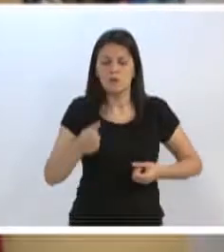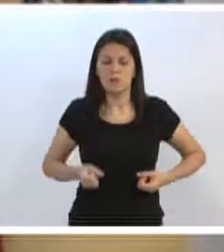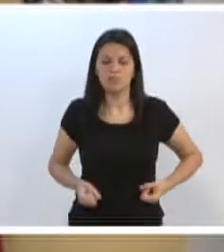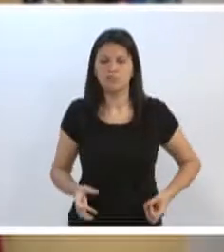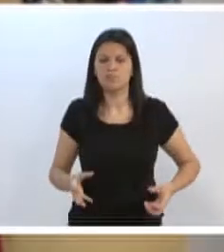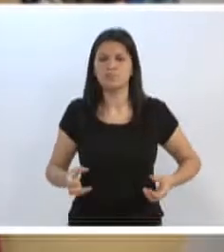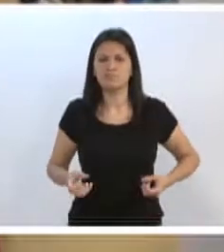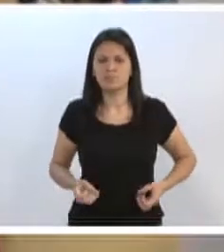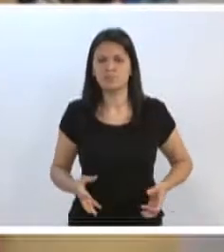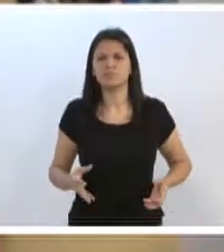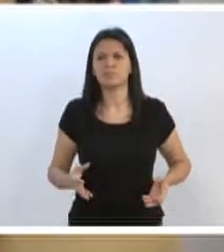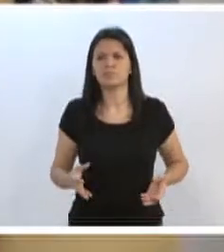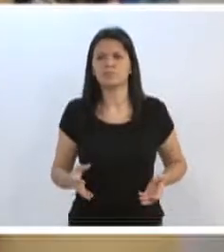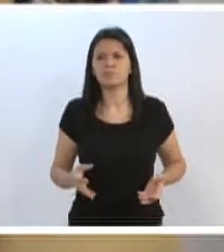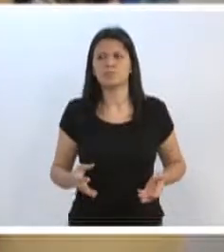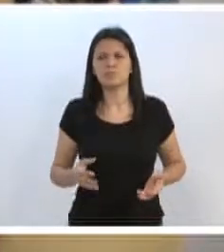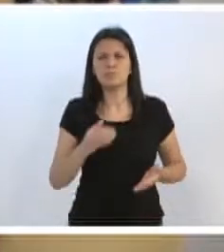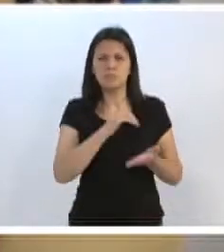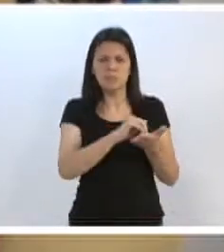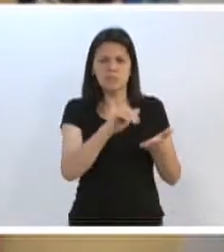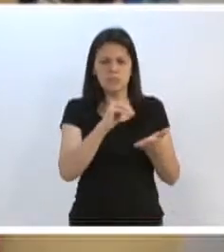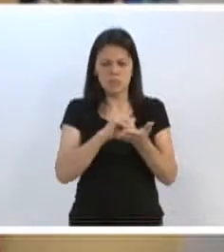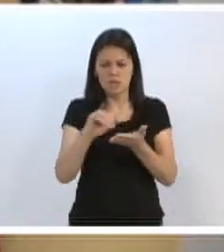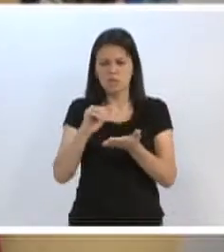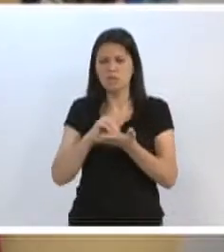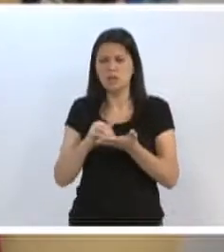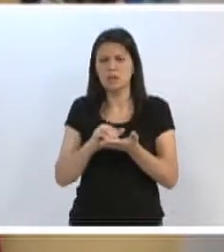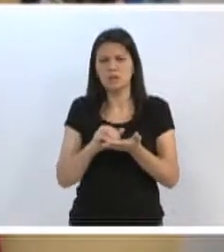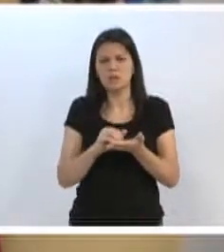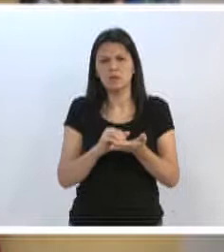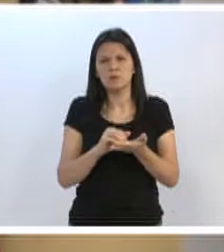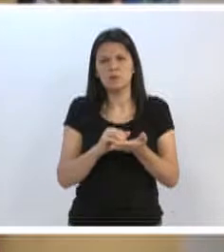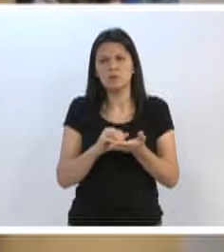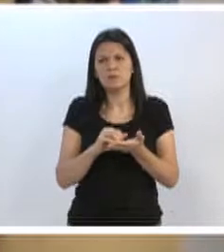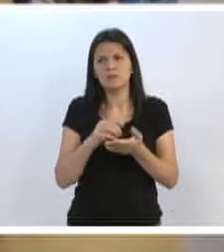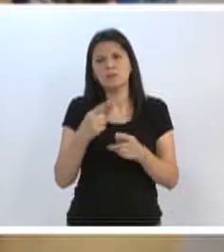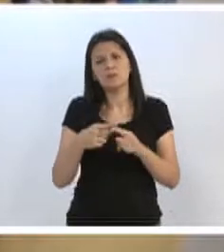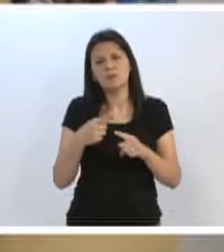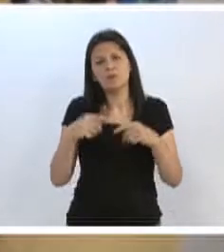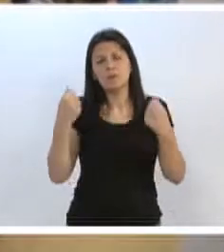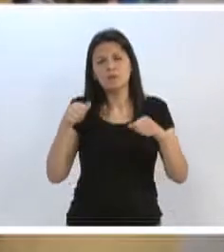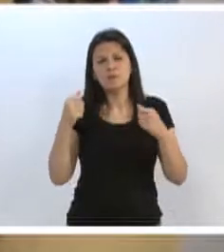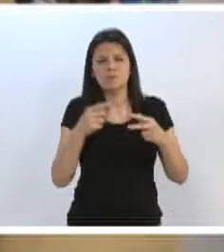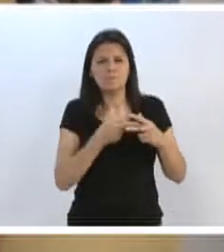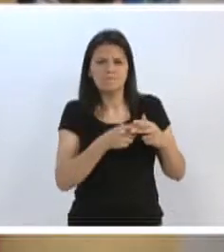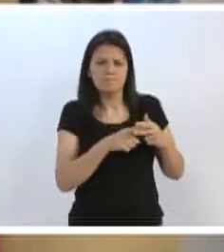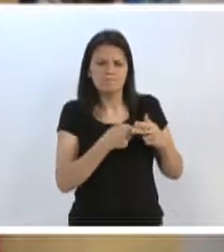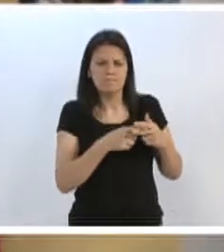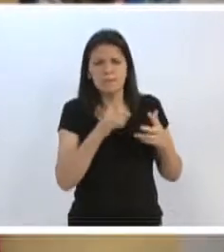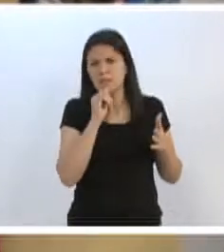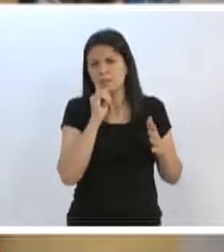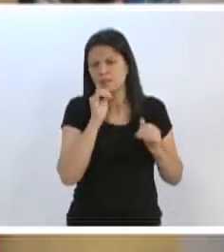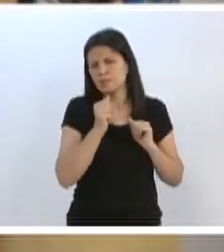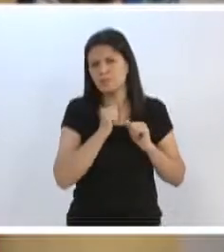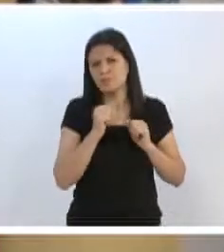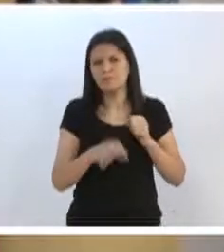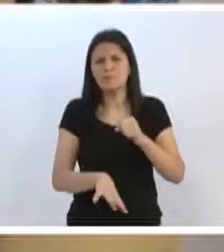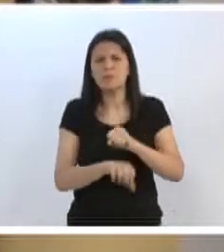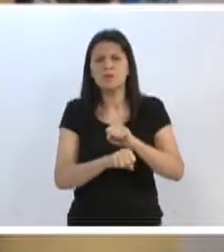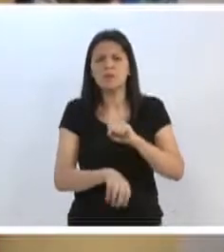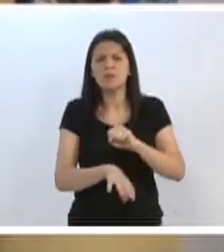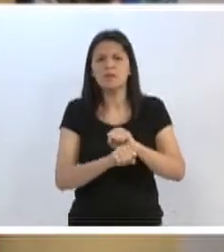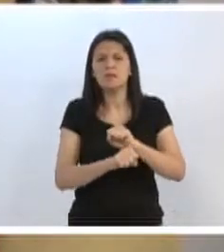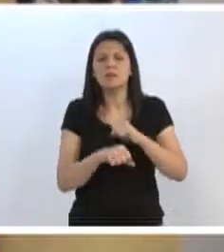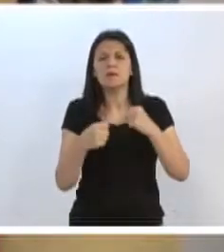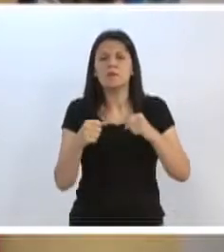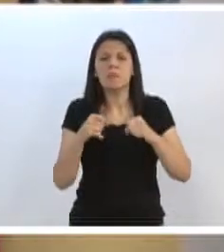tem em determinadas secretarias, de gastos que tem com questões que precisaram colocar, por exemplo, eu fui no CETERB uma vez, tinha que,